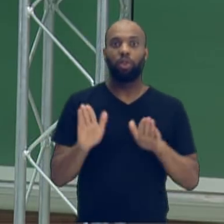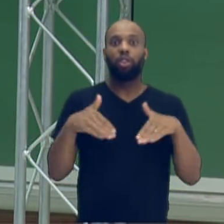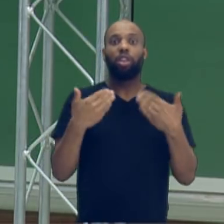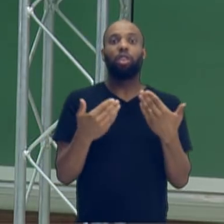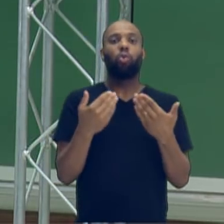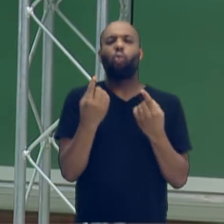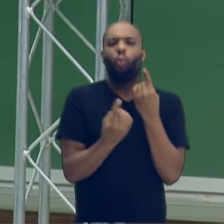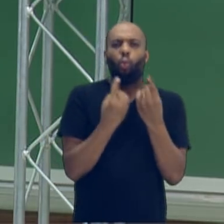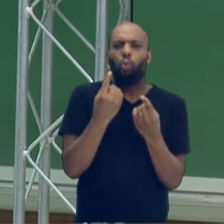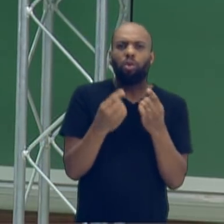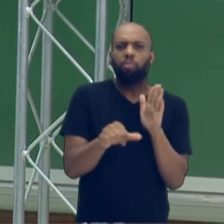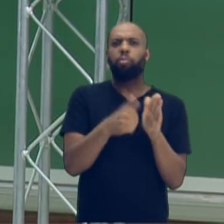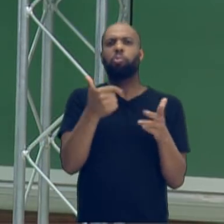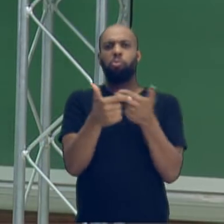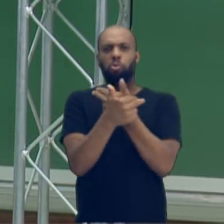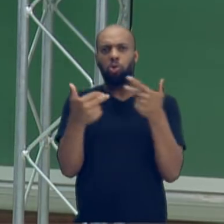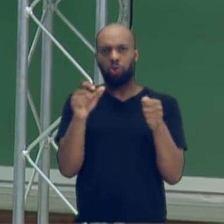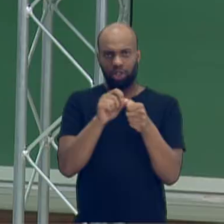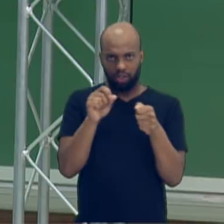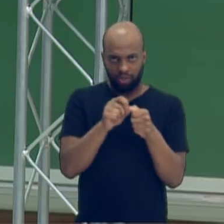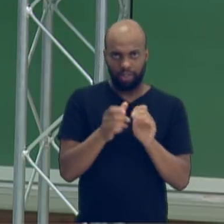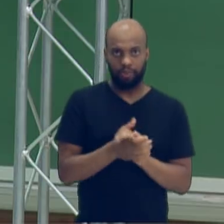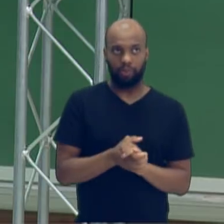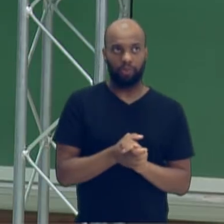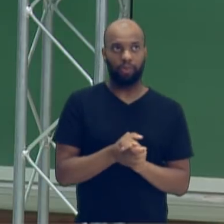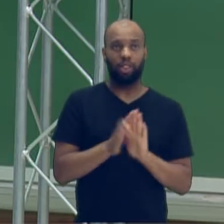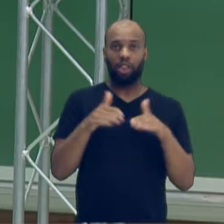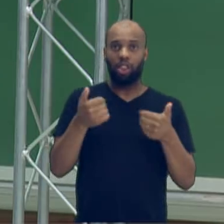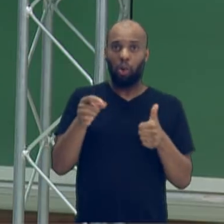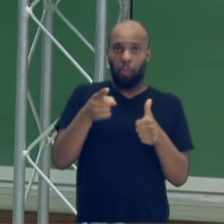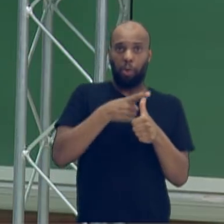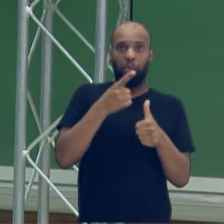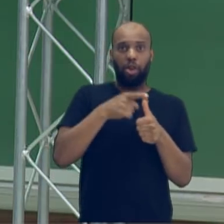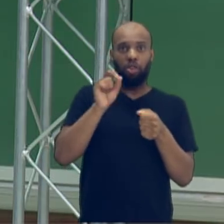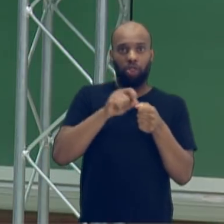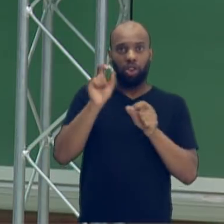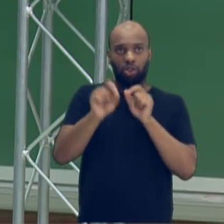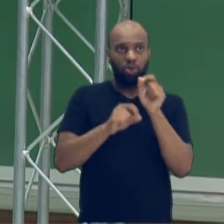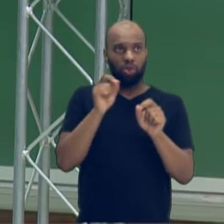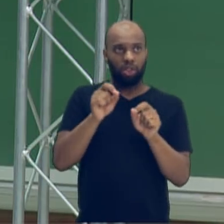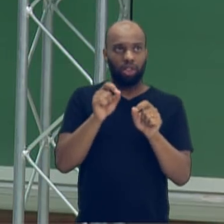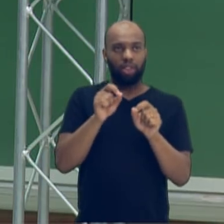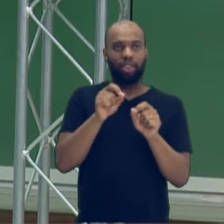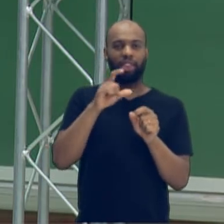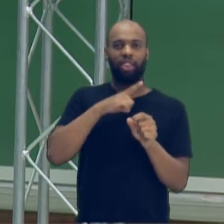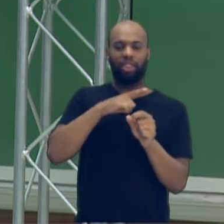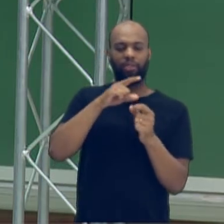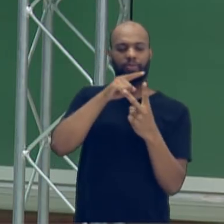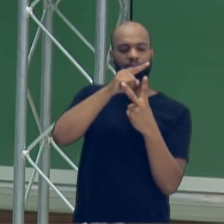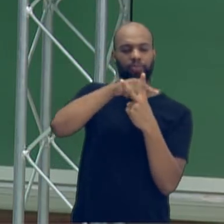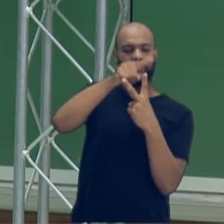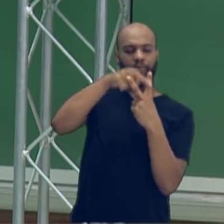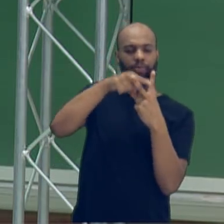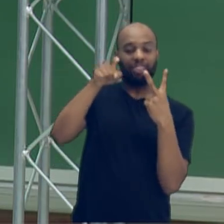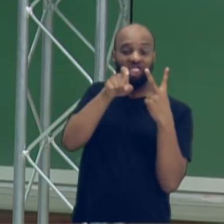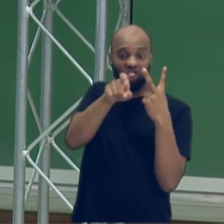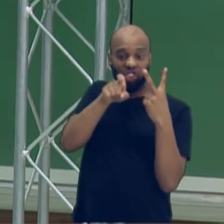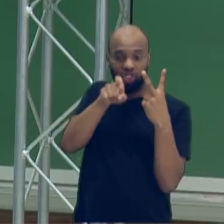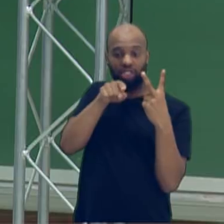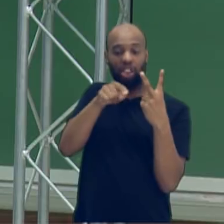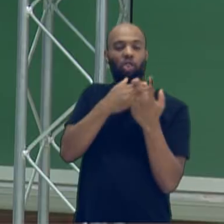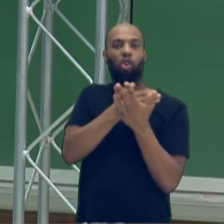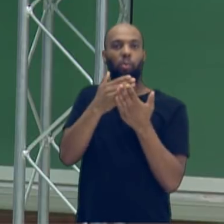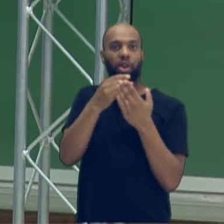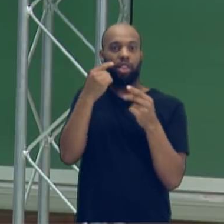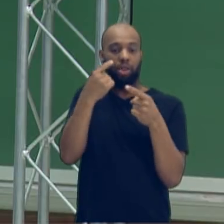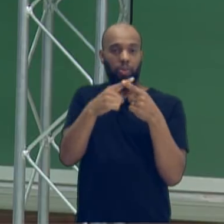ser o primeiro passo? Né? O primeiro passo é trabalhar com esse x, porque esse x eu tenho que introduzir